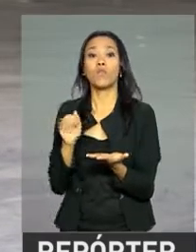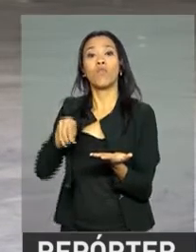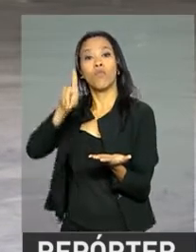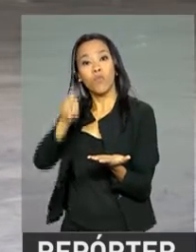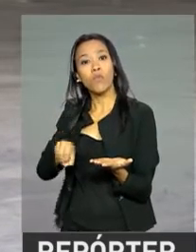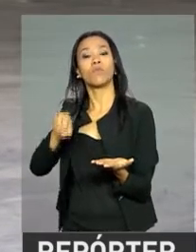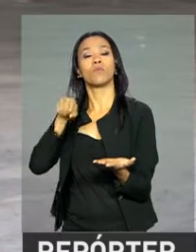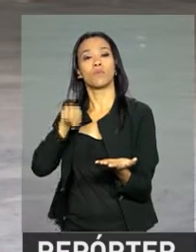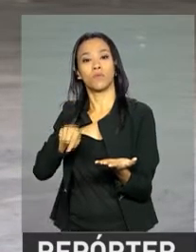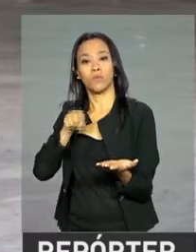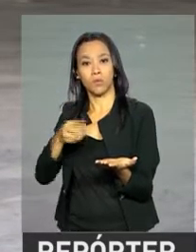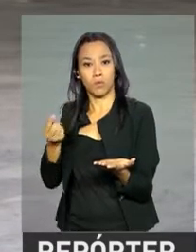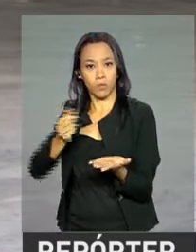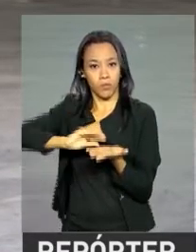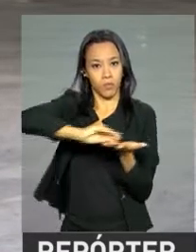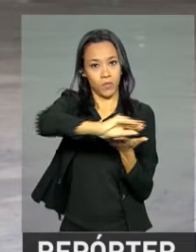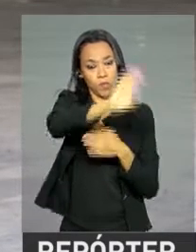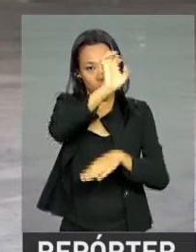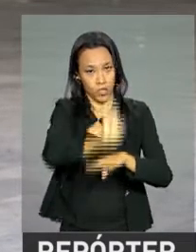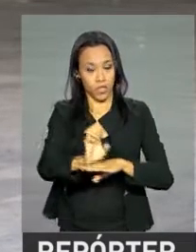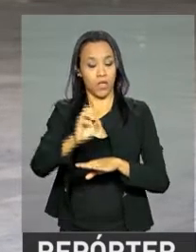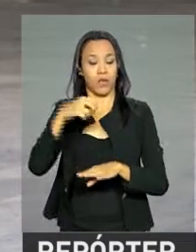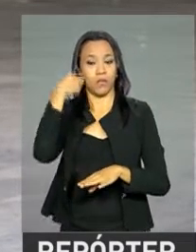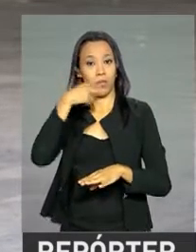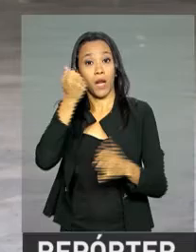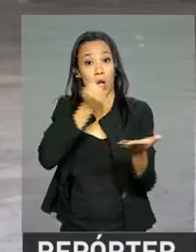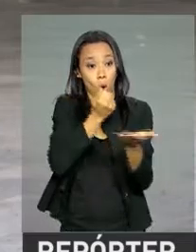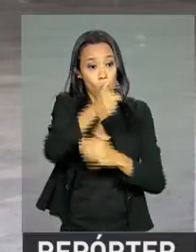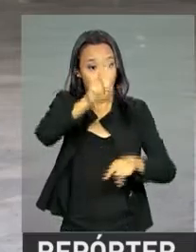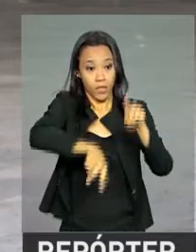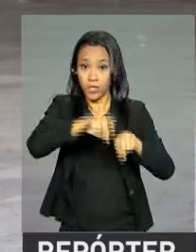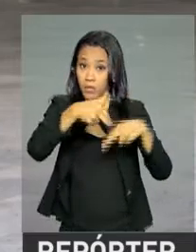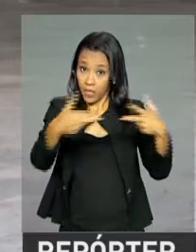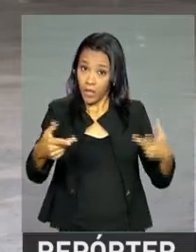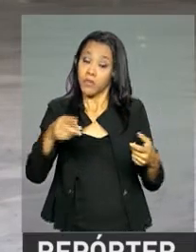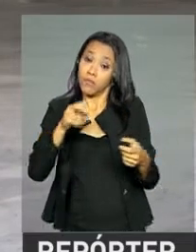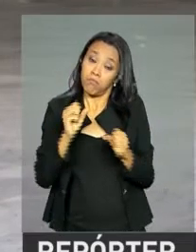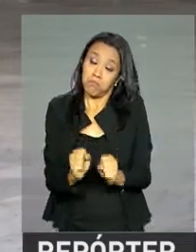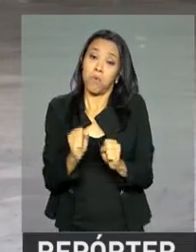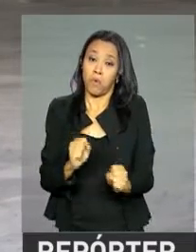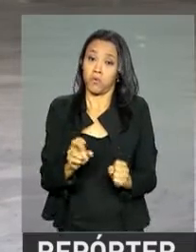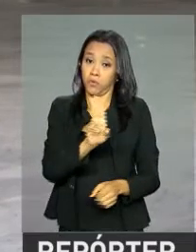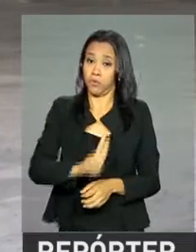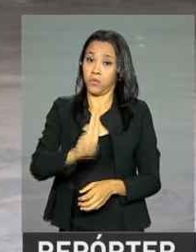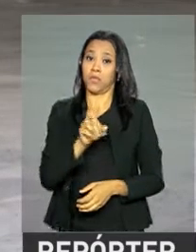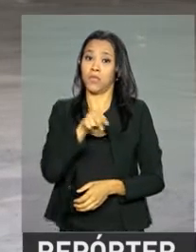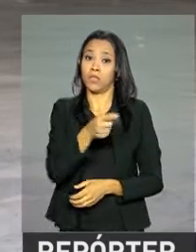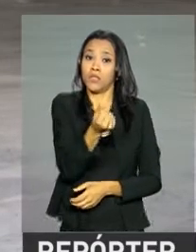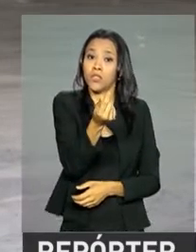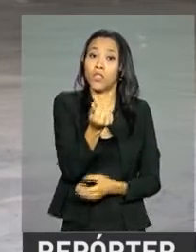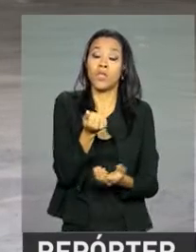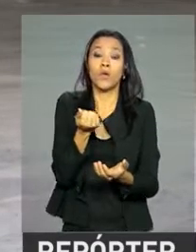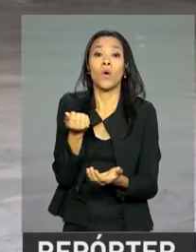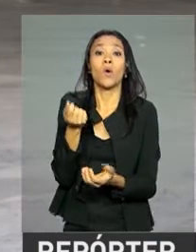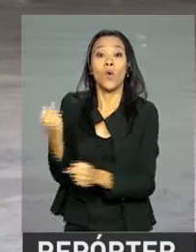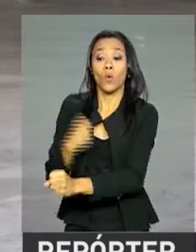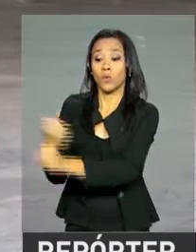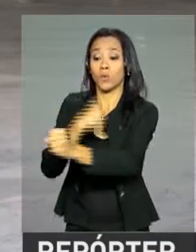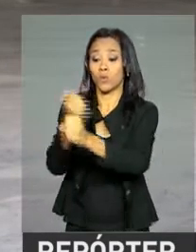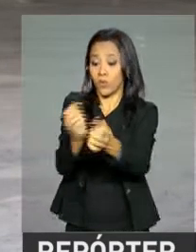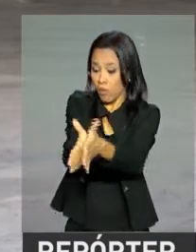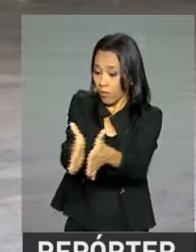para o estado do rio grande do norte para a compra de equipamentos sejam também utilizados na construção de novas áreas no presídio